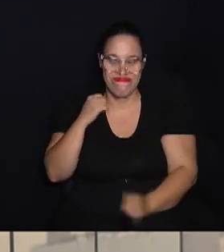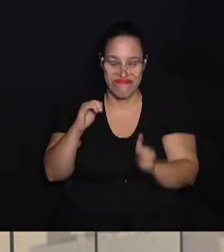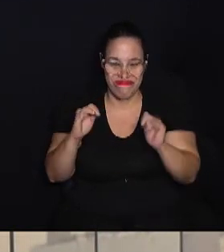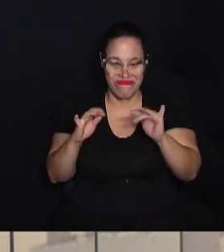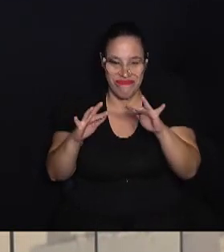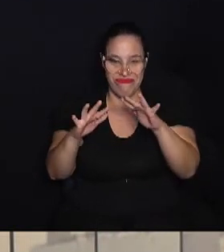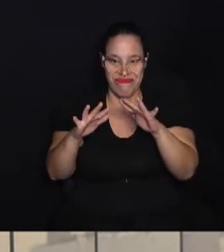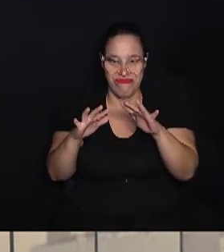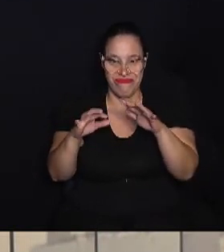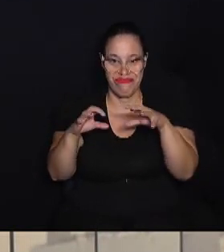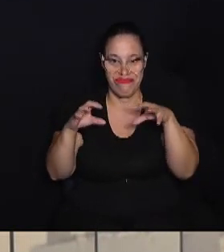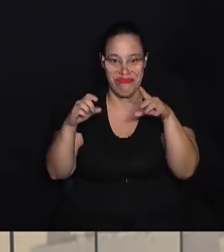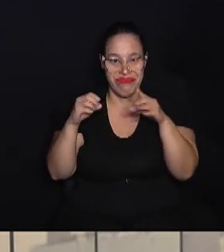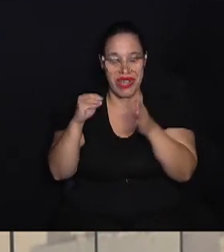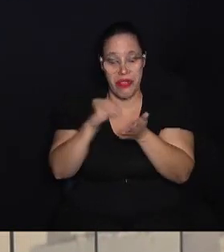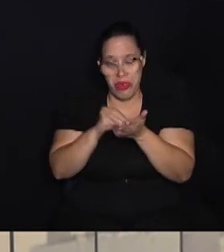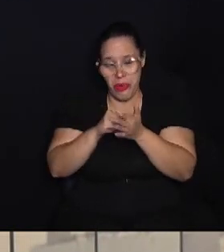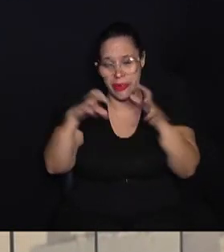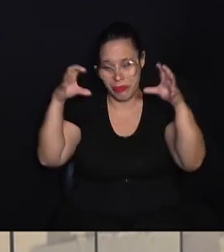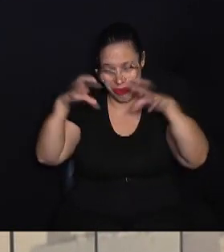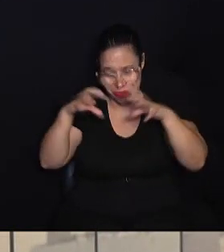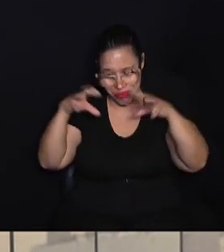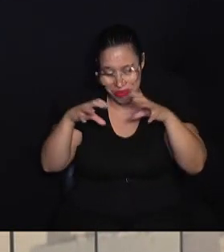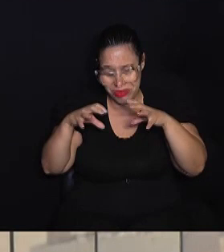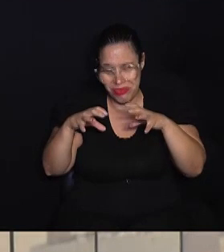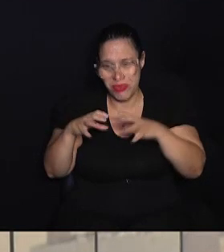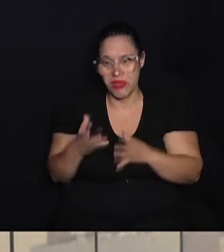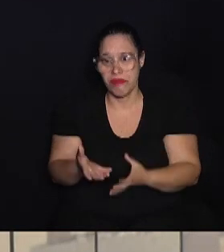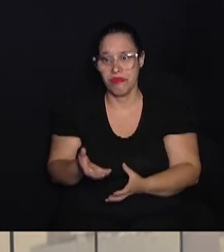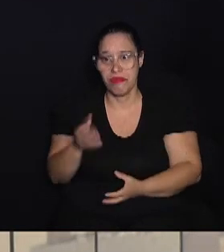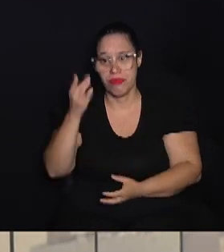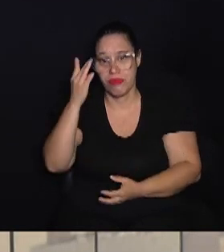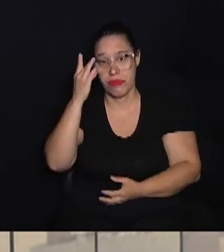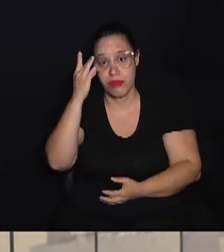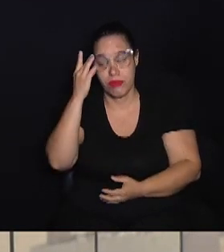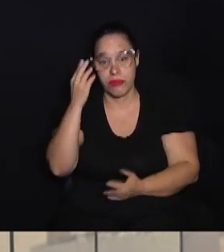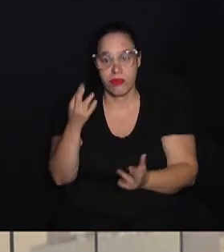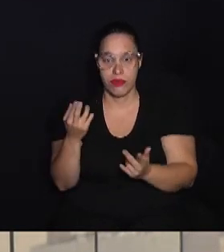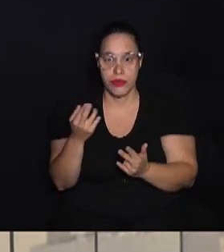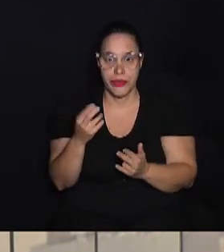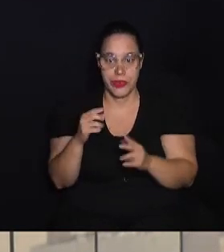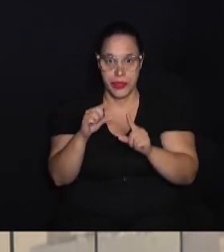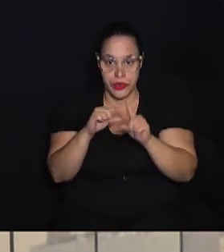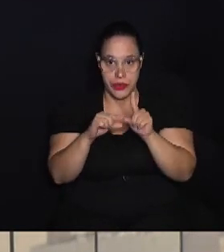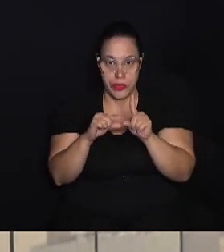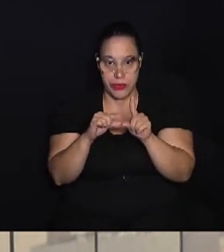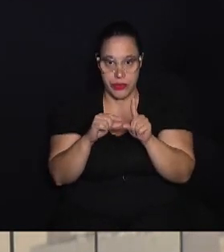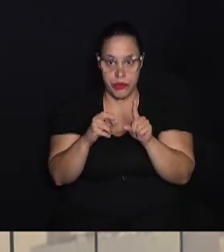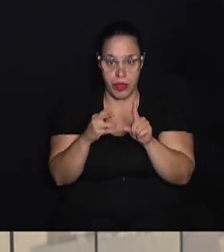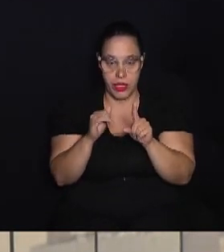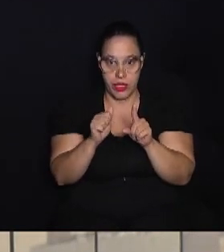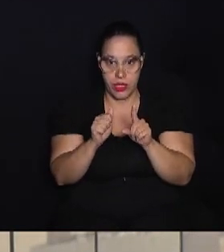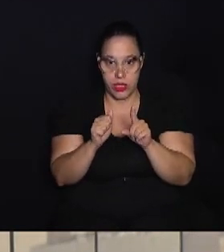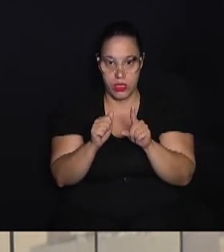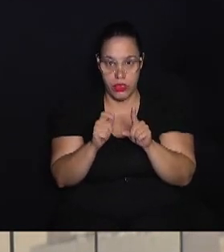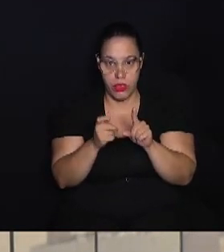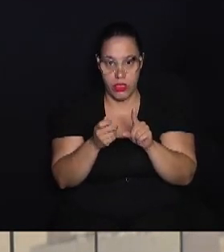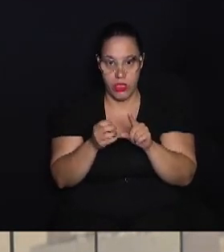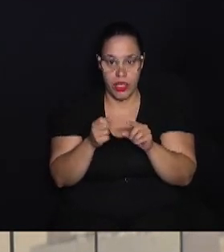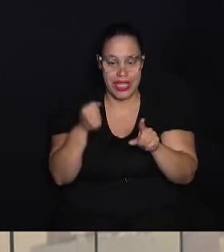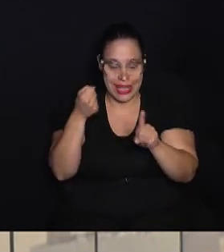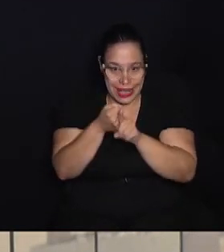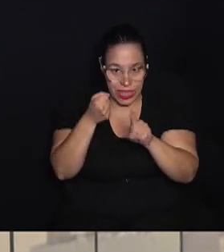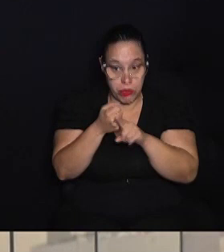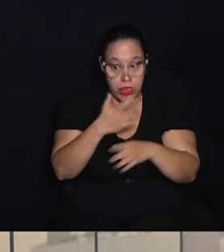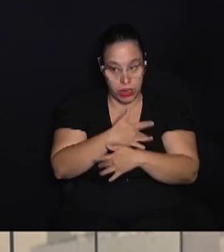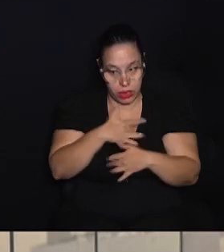da ausência de chuvas, queimadas, etc. e tal, associado aí também à baixa umidade relativa do ar. Então, são 2 fatores que estão impactando na